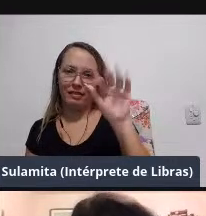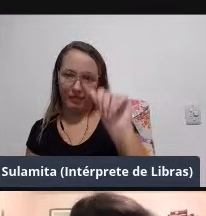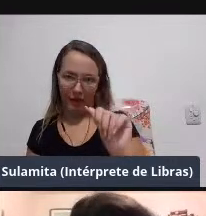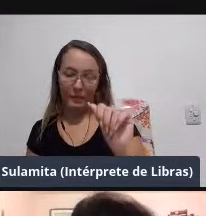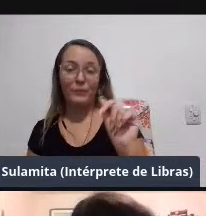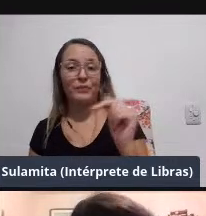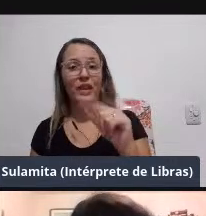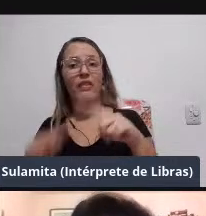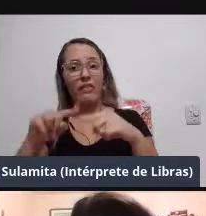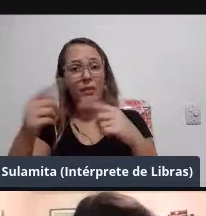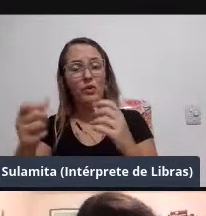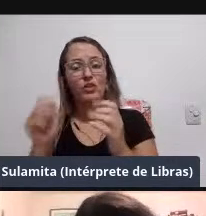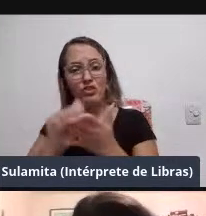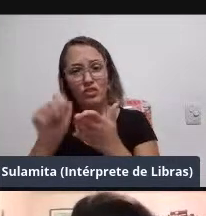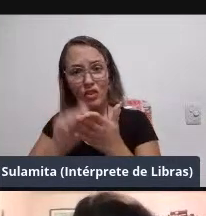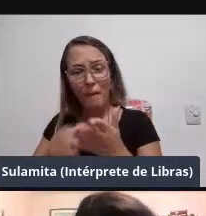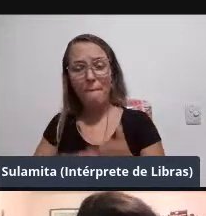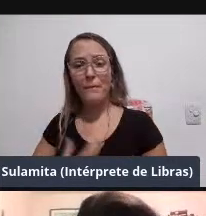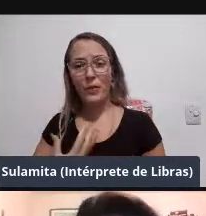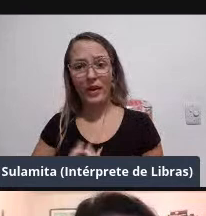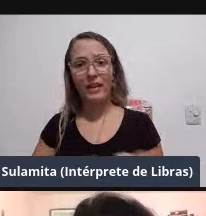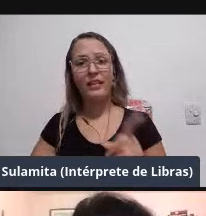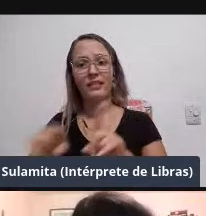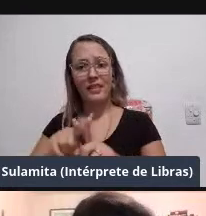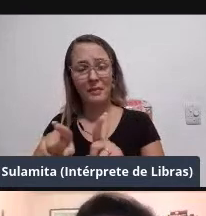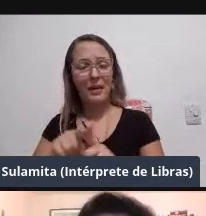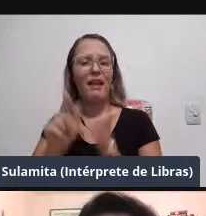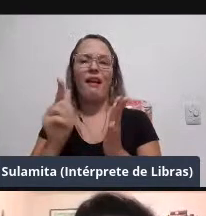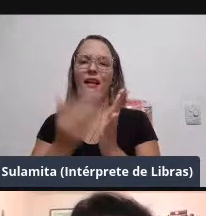poeta com livro publicado, né? Também, assim, tem